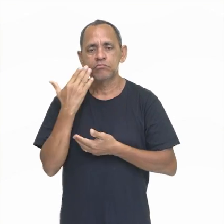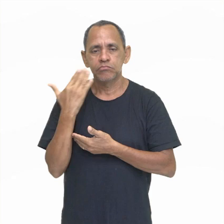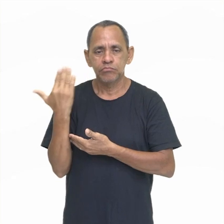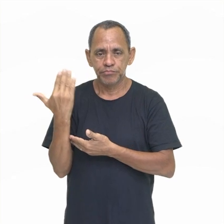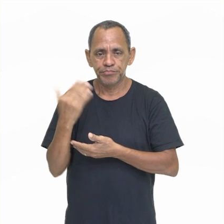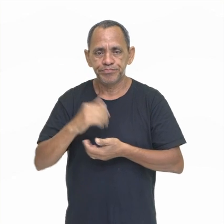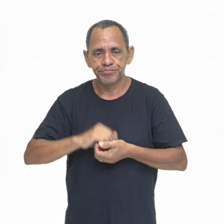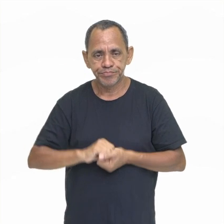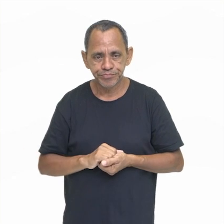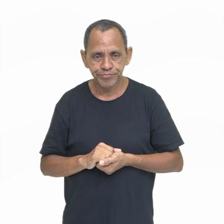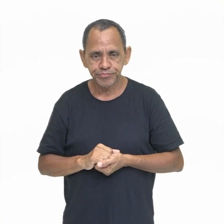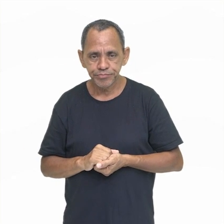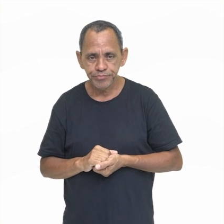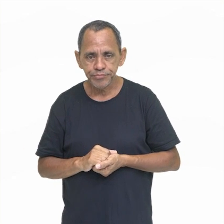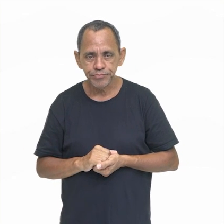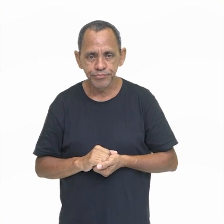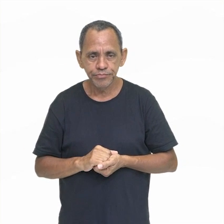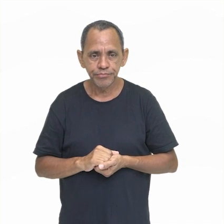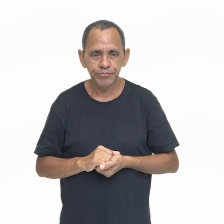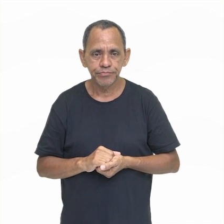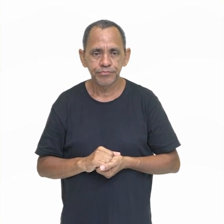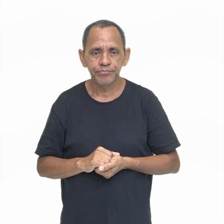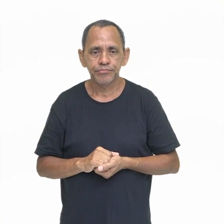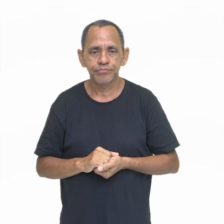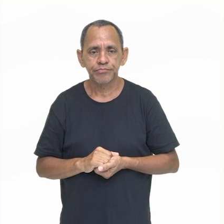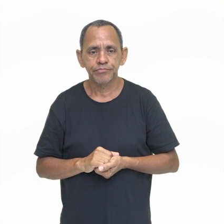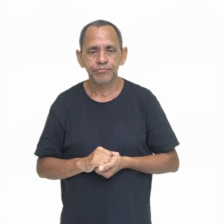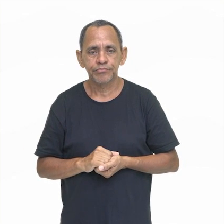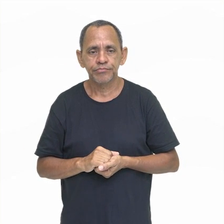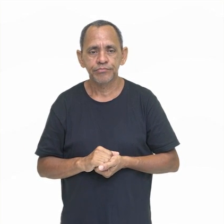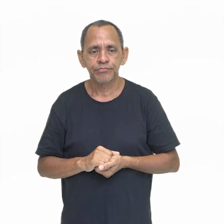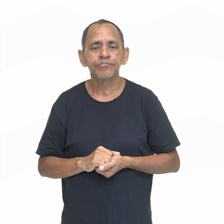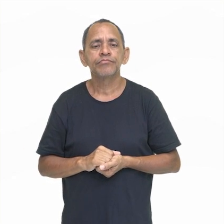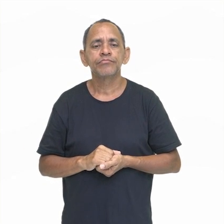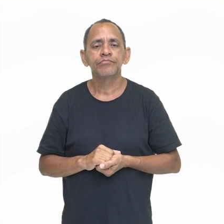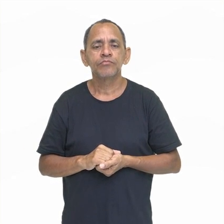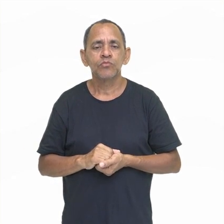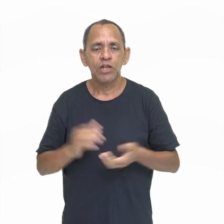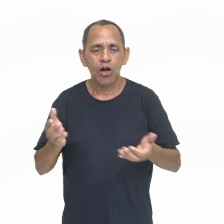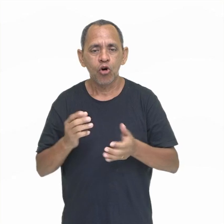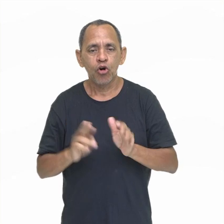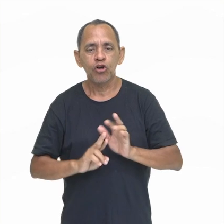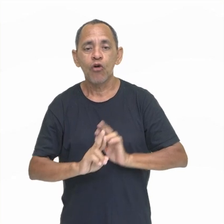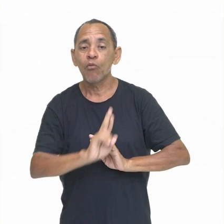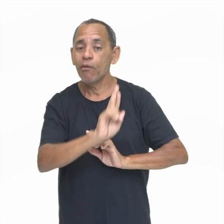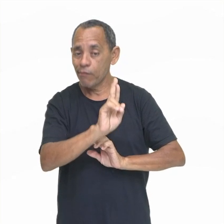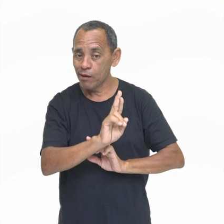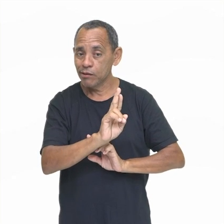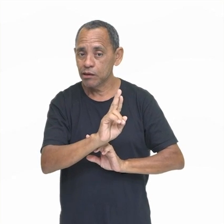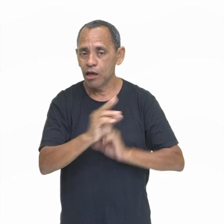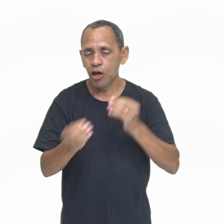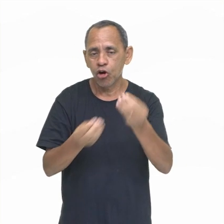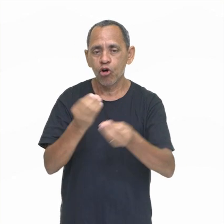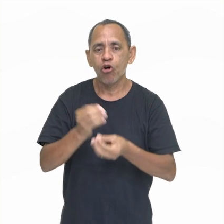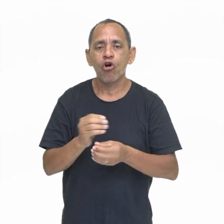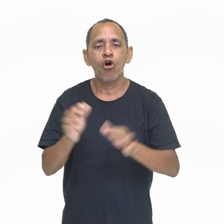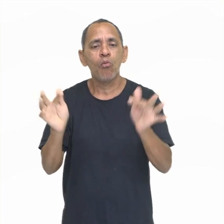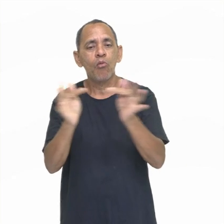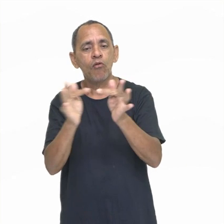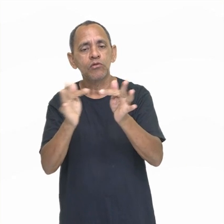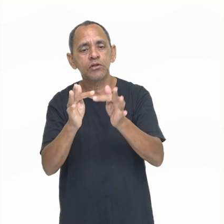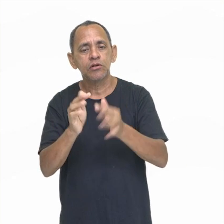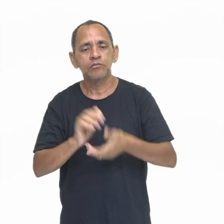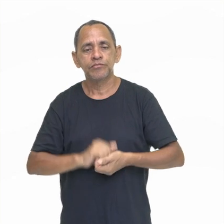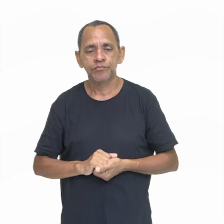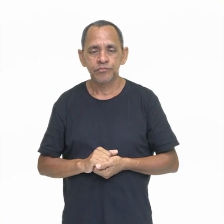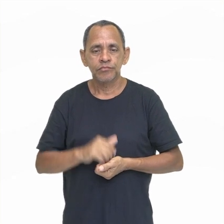mostramos aqui na nossa unidade um olha só a gente vai escrever então essa função né nesse formato aí Ax + B e a